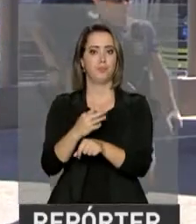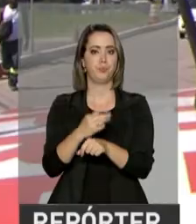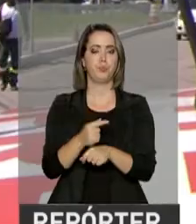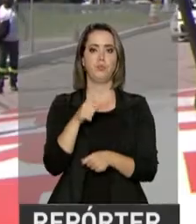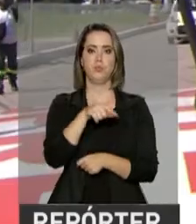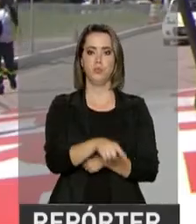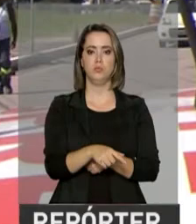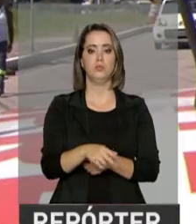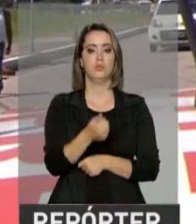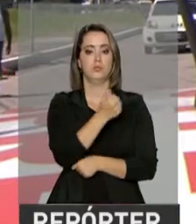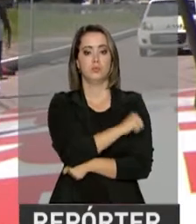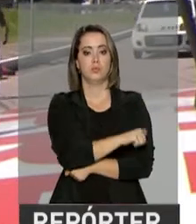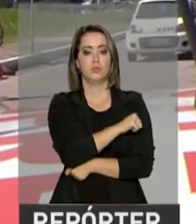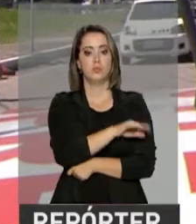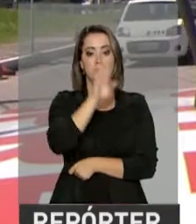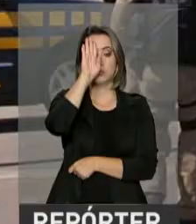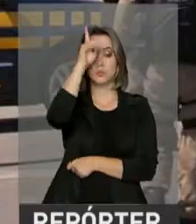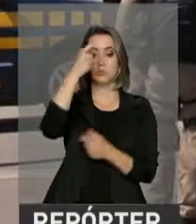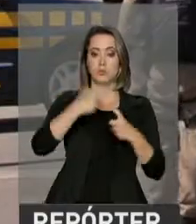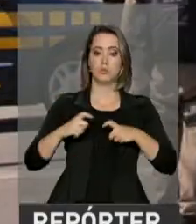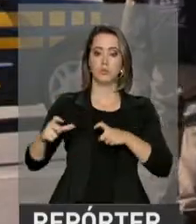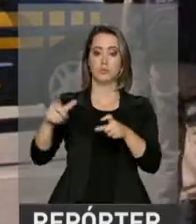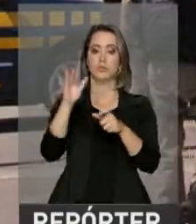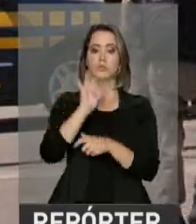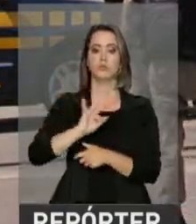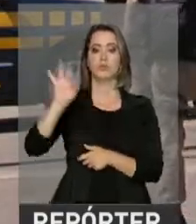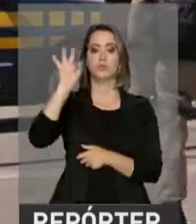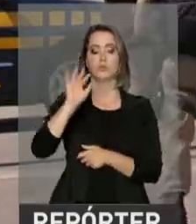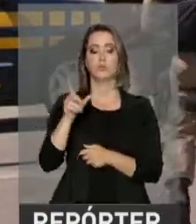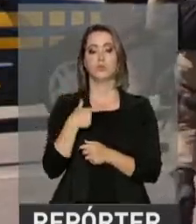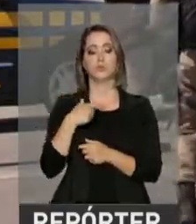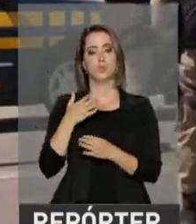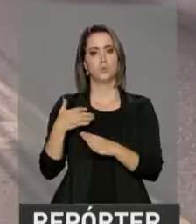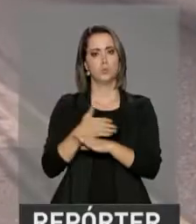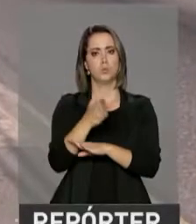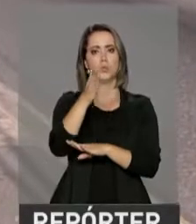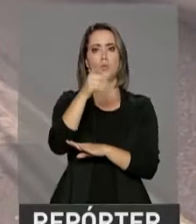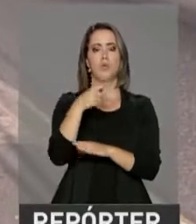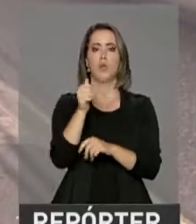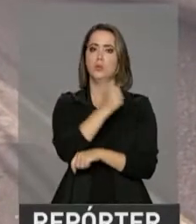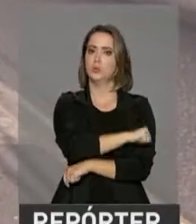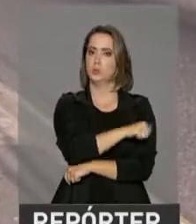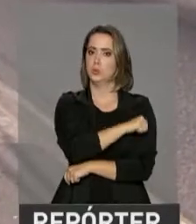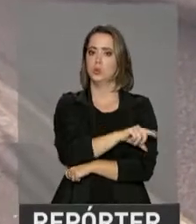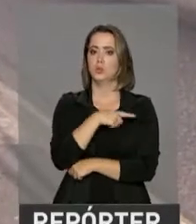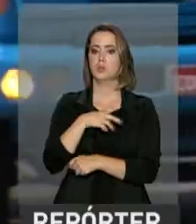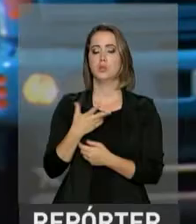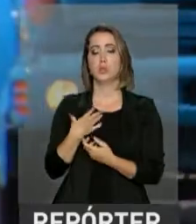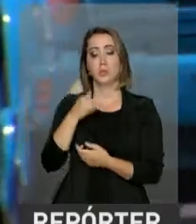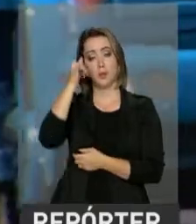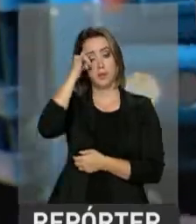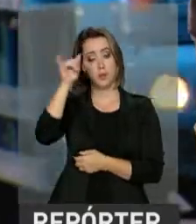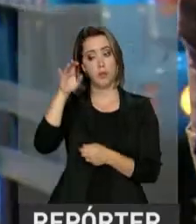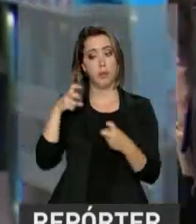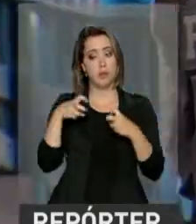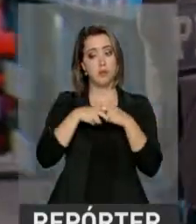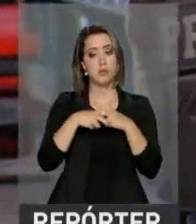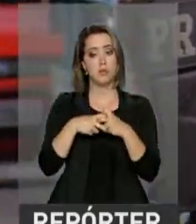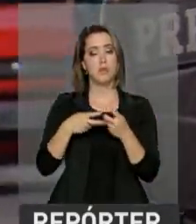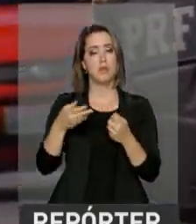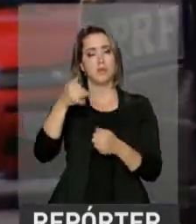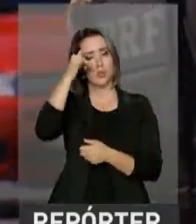a operação ocorre nas principais rodovias federais que cortam o estado e, além de coibir os acidentes, vai